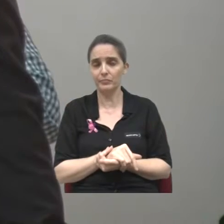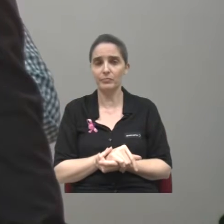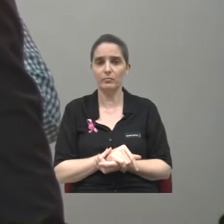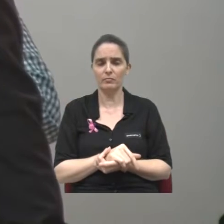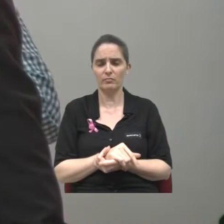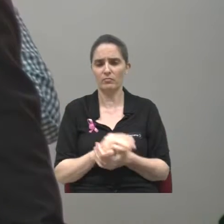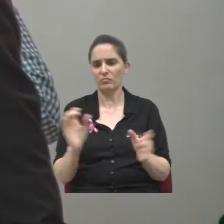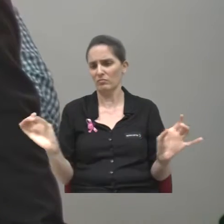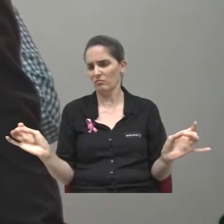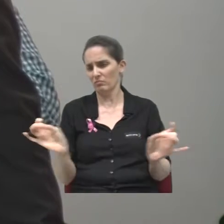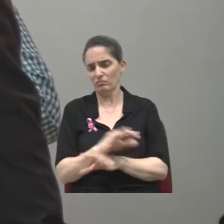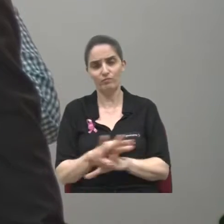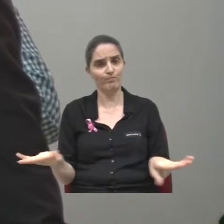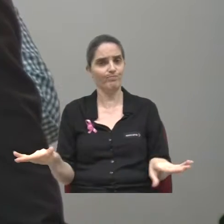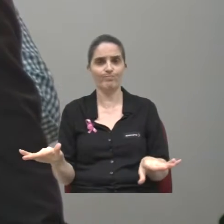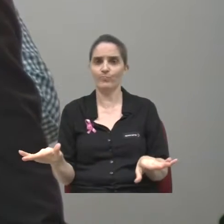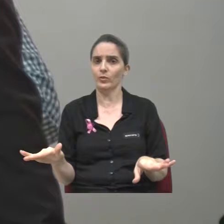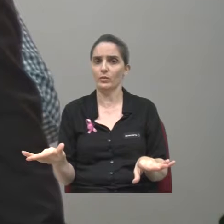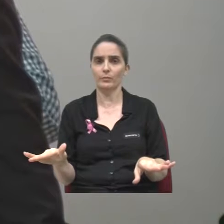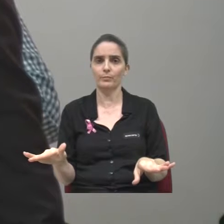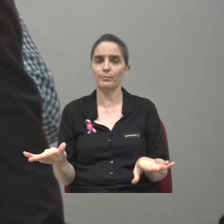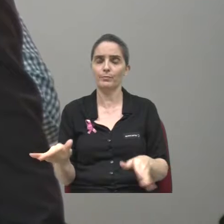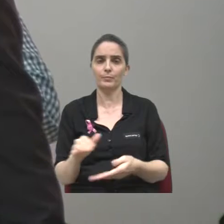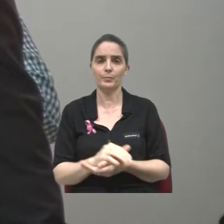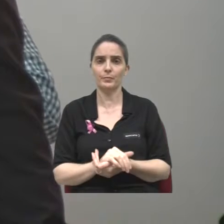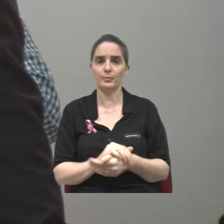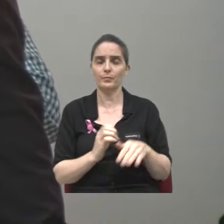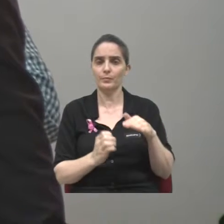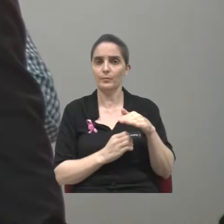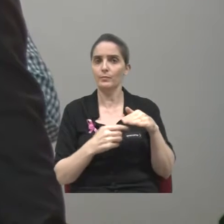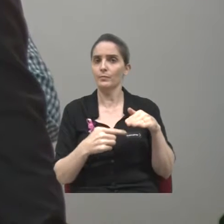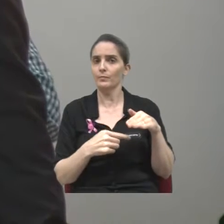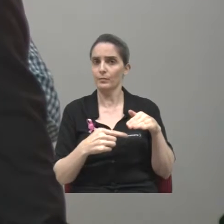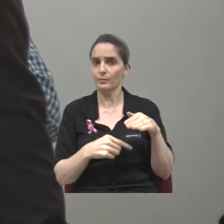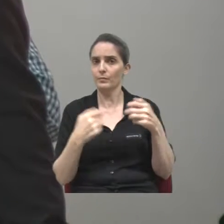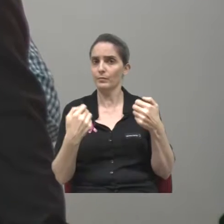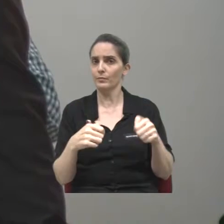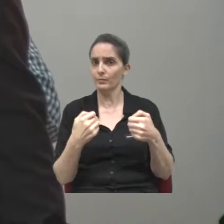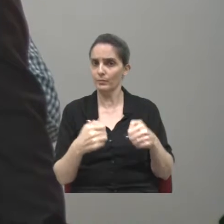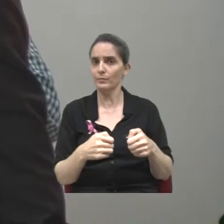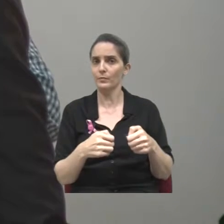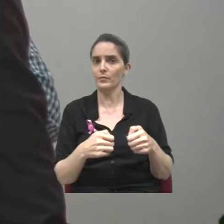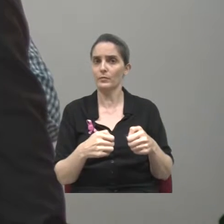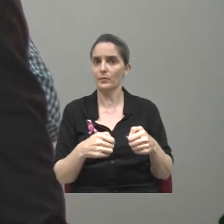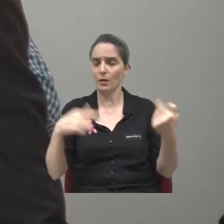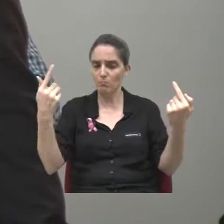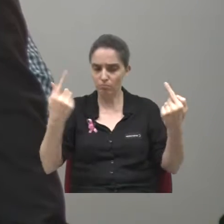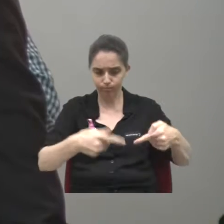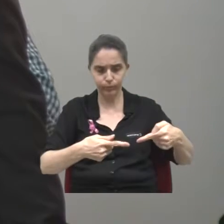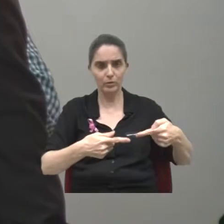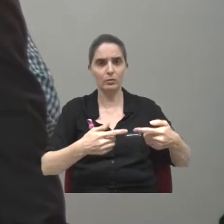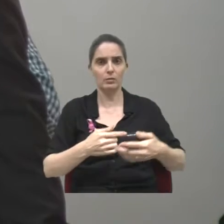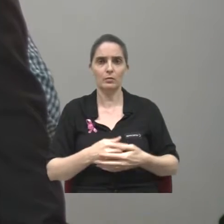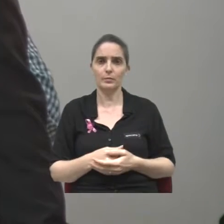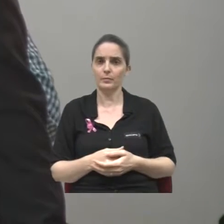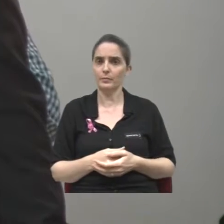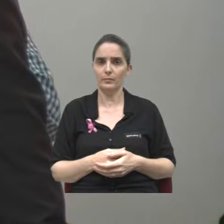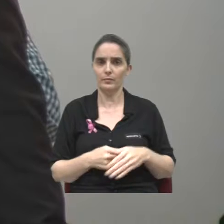na hora dessa empresa realmente ser confrontada de verdade. Chega de pensar que é dona de